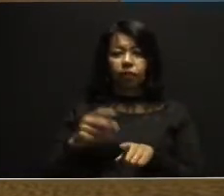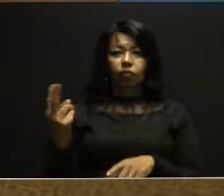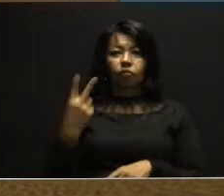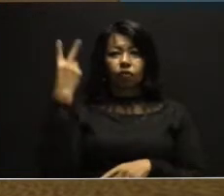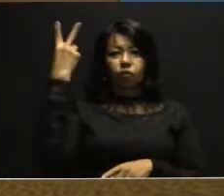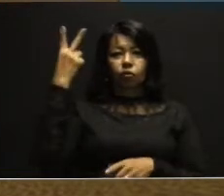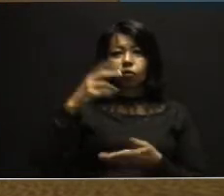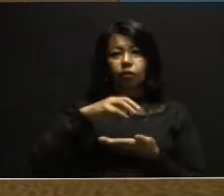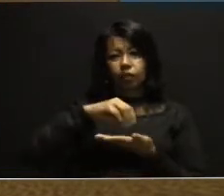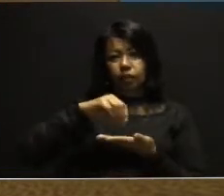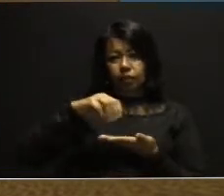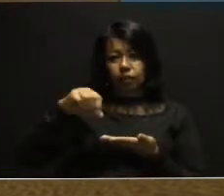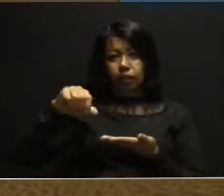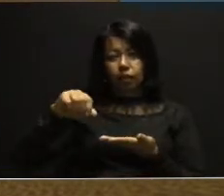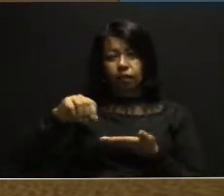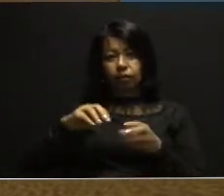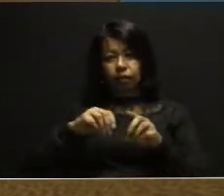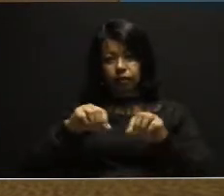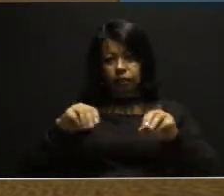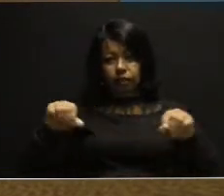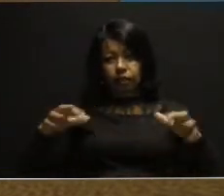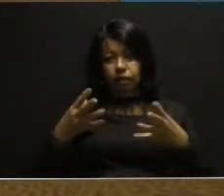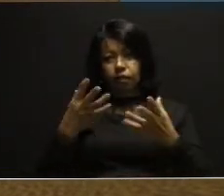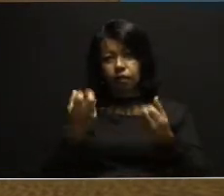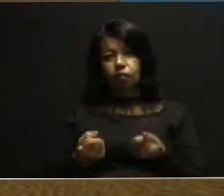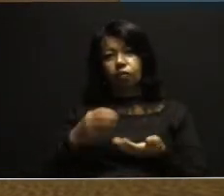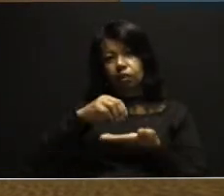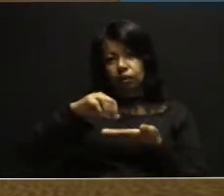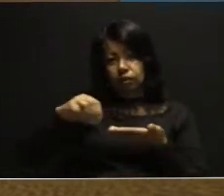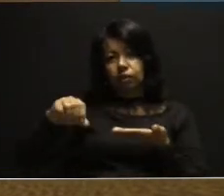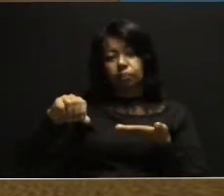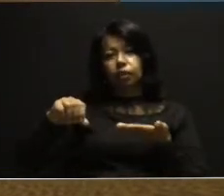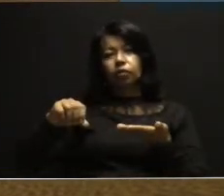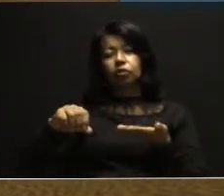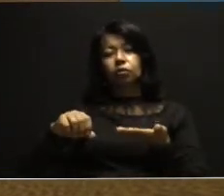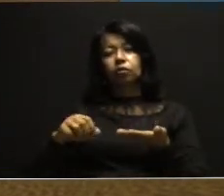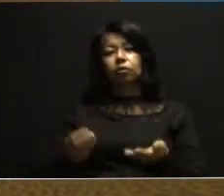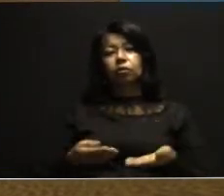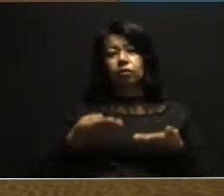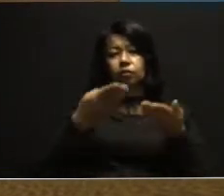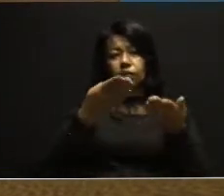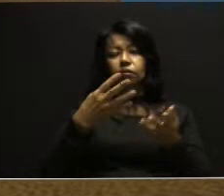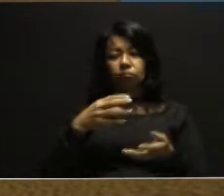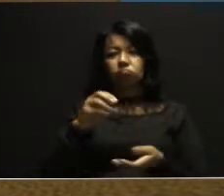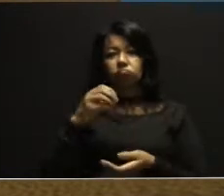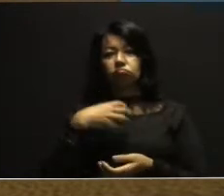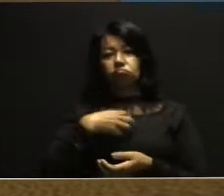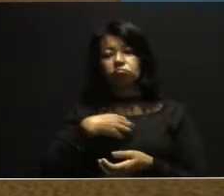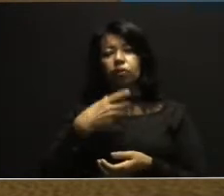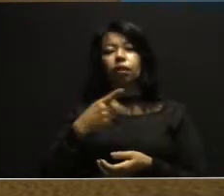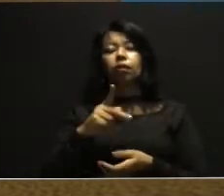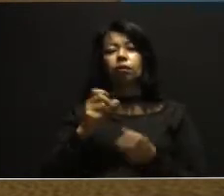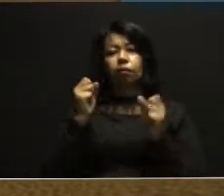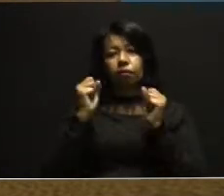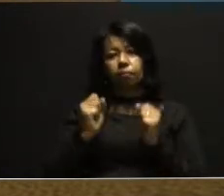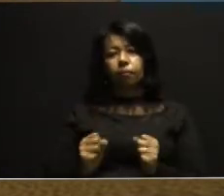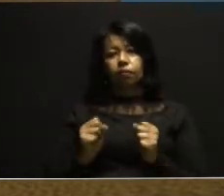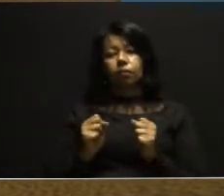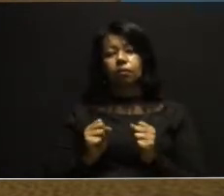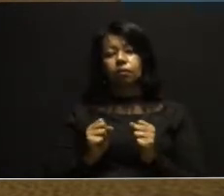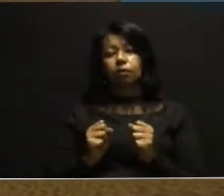da terra que acolhe essa semente e que oferece realmente as condições para que ela possa